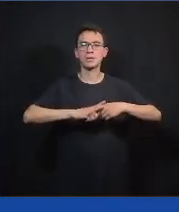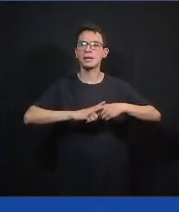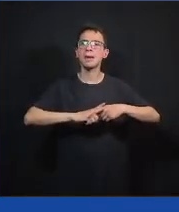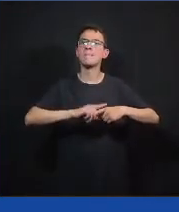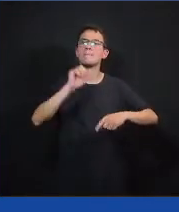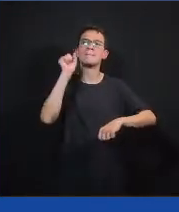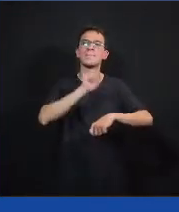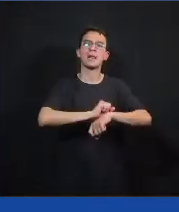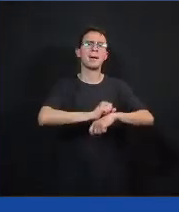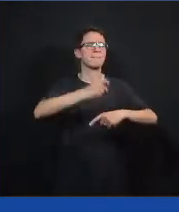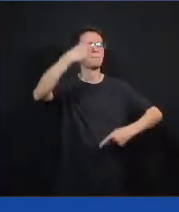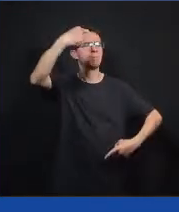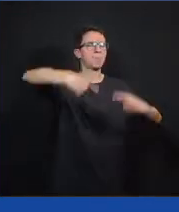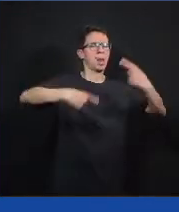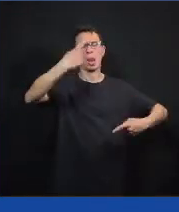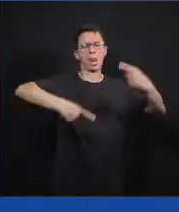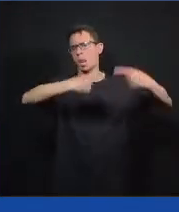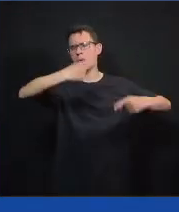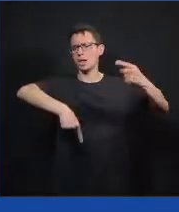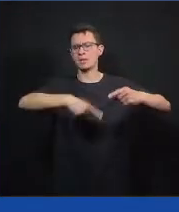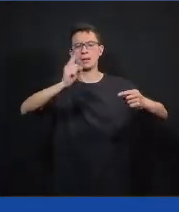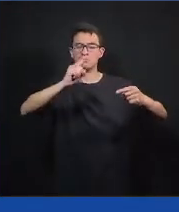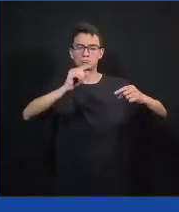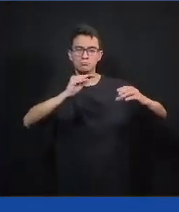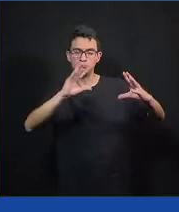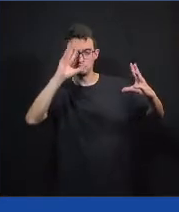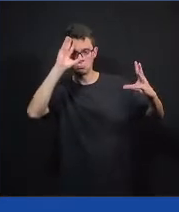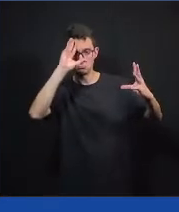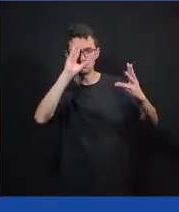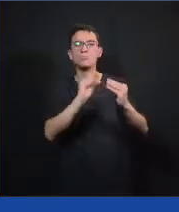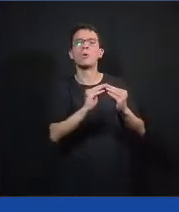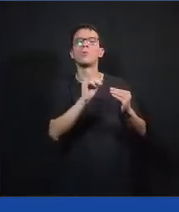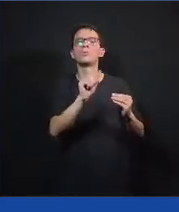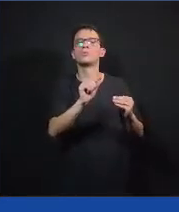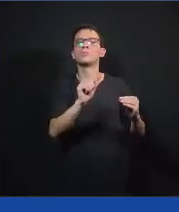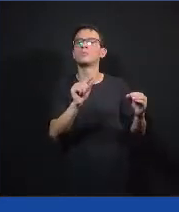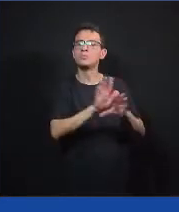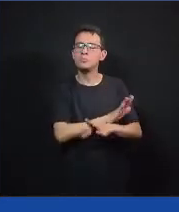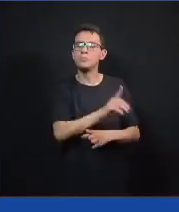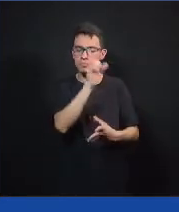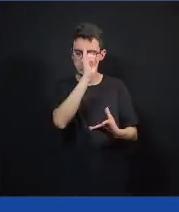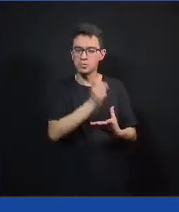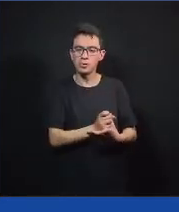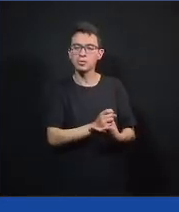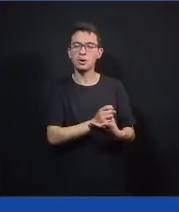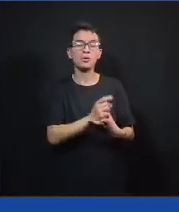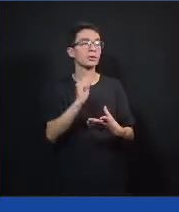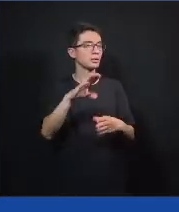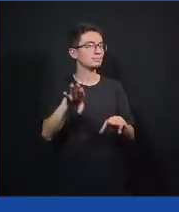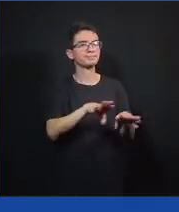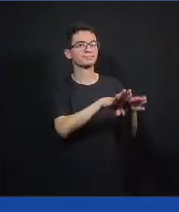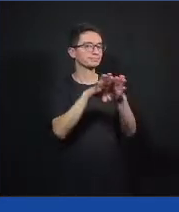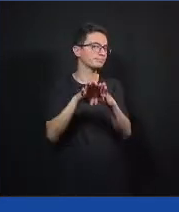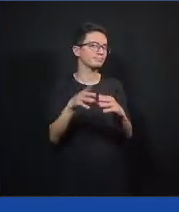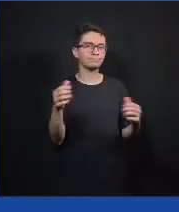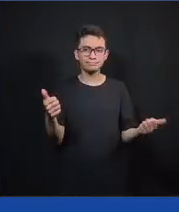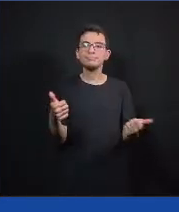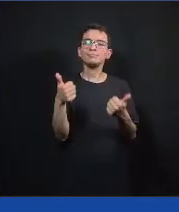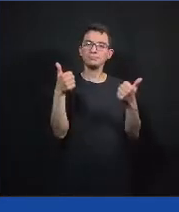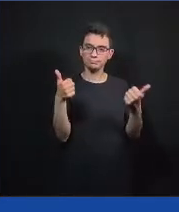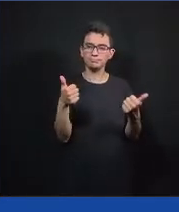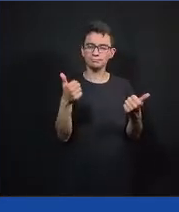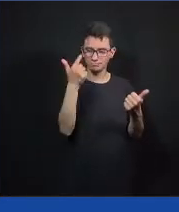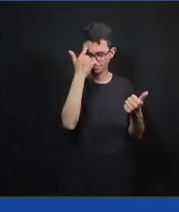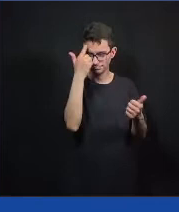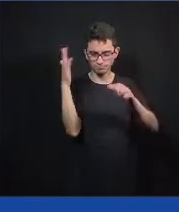e chegar a conclusões que são melhores para todos. Bom, eu vim falar hoje de um tema um pouco mais ríspido, que é